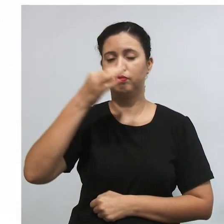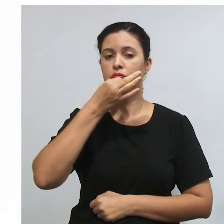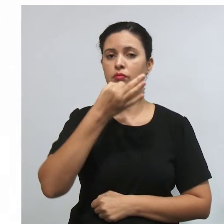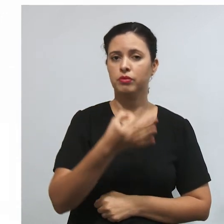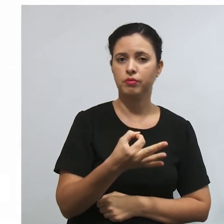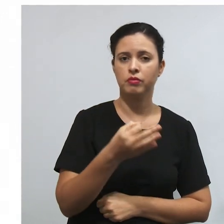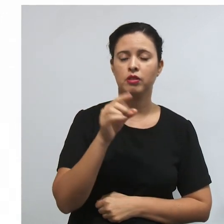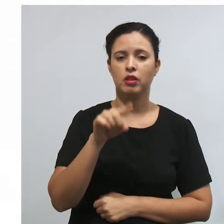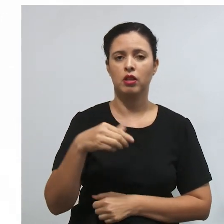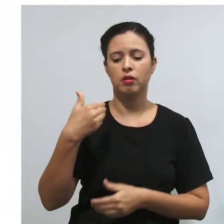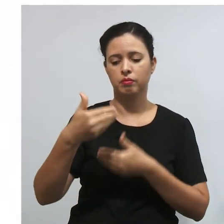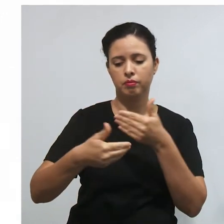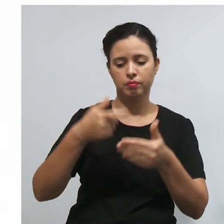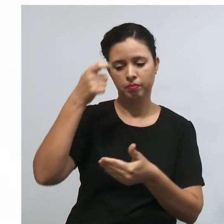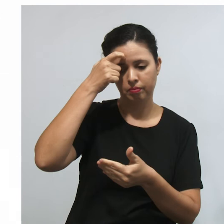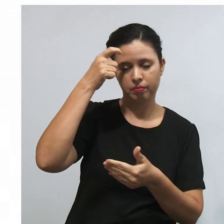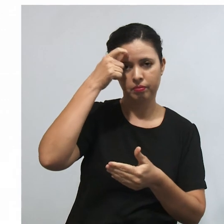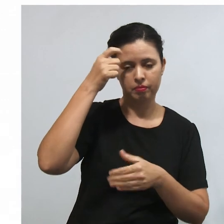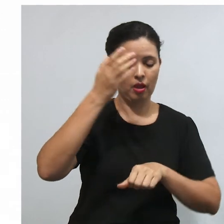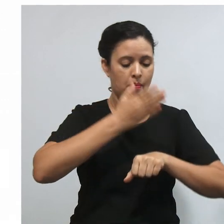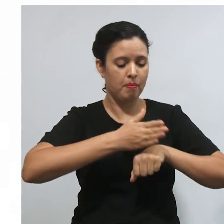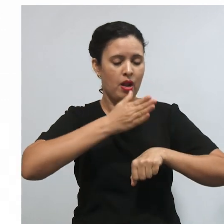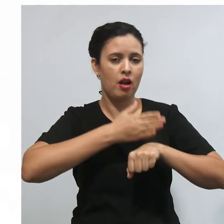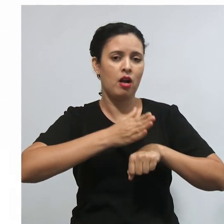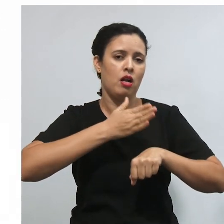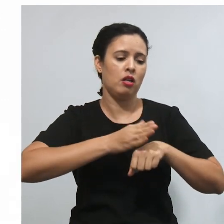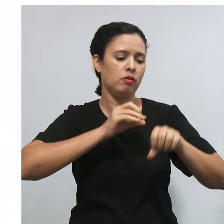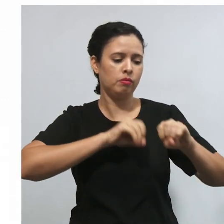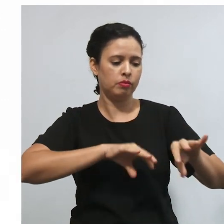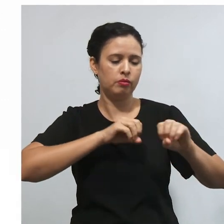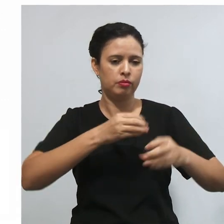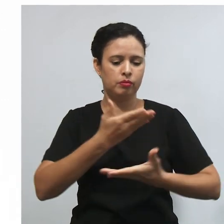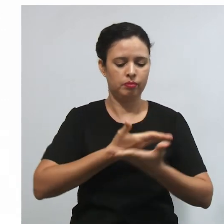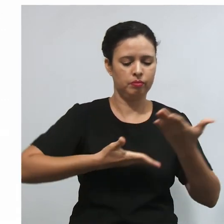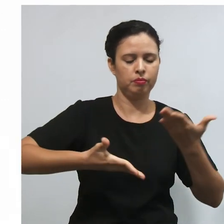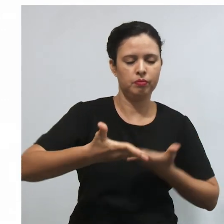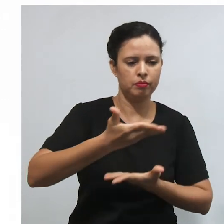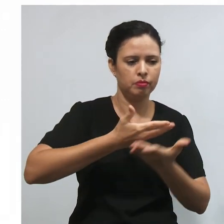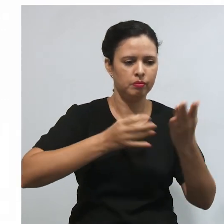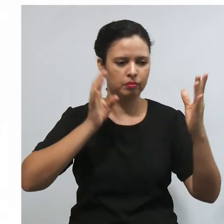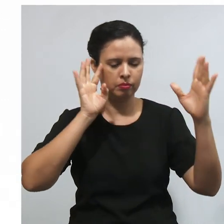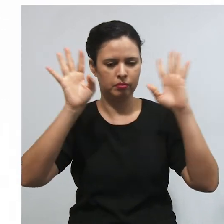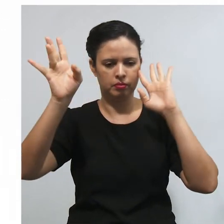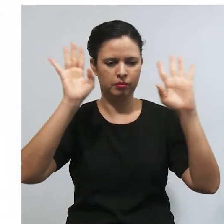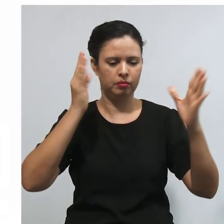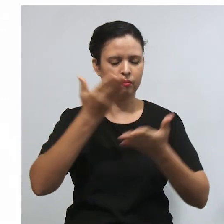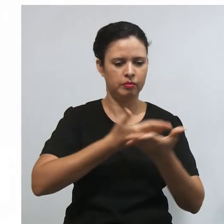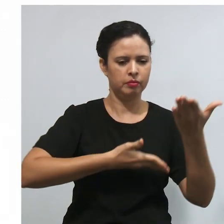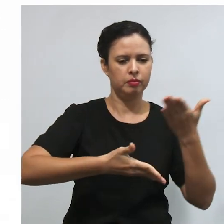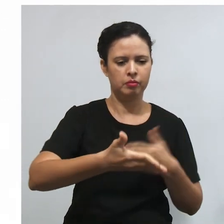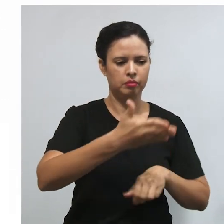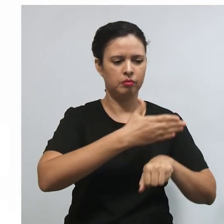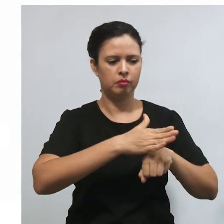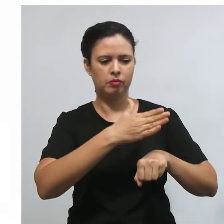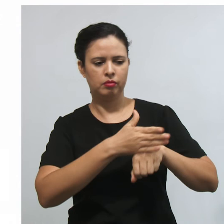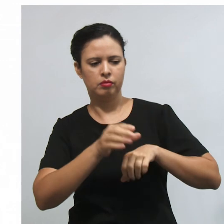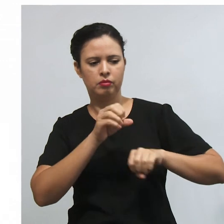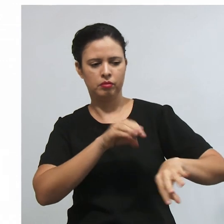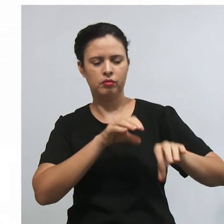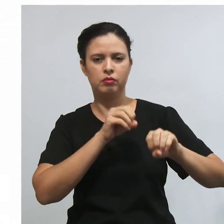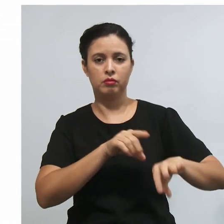Conscientização que vai se dando na praxis, no exercício constante, ação, reflexão, ação. A vivência desse